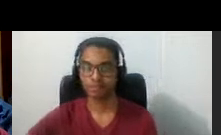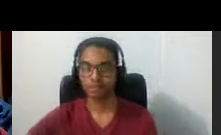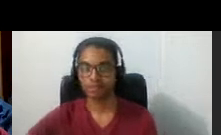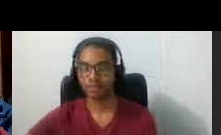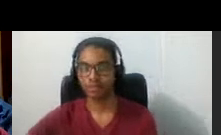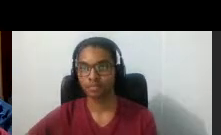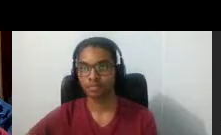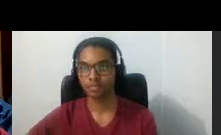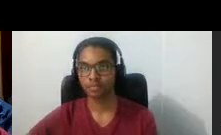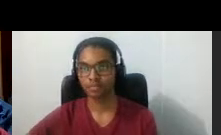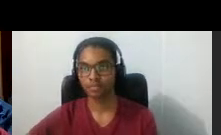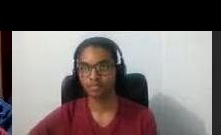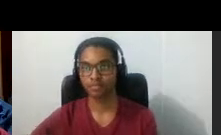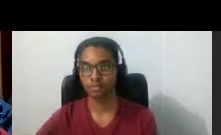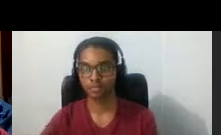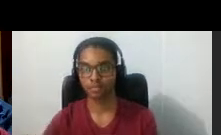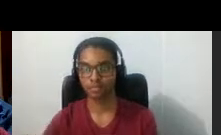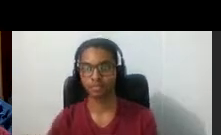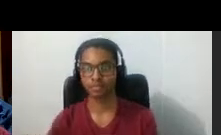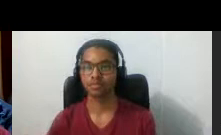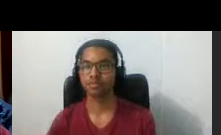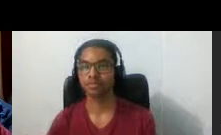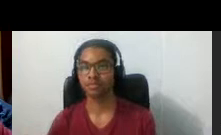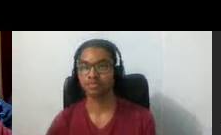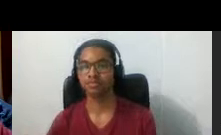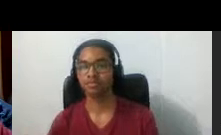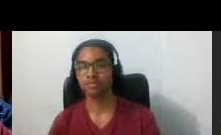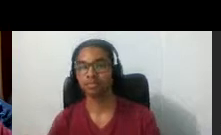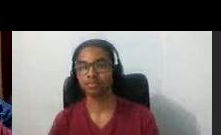Entendi. Então, vamos